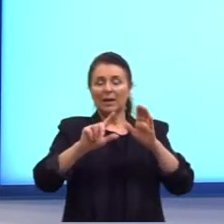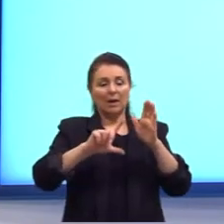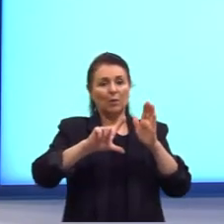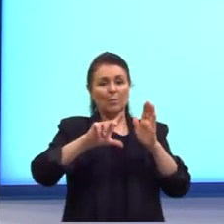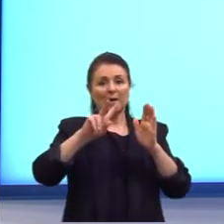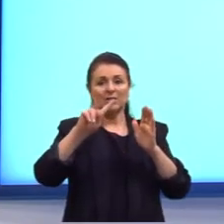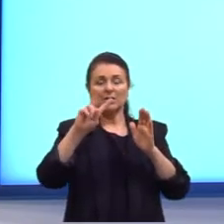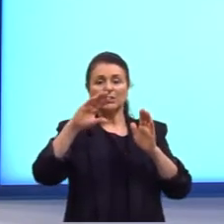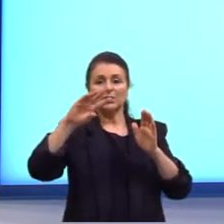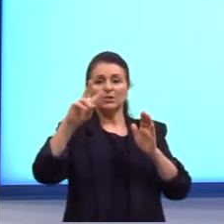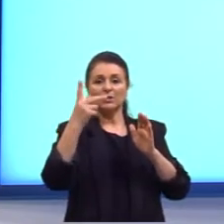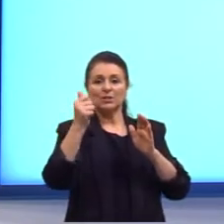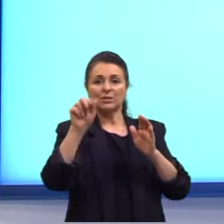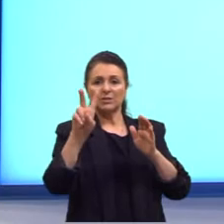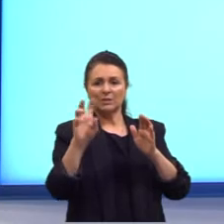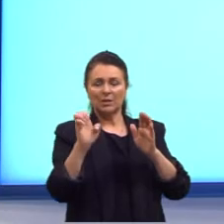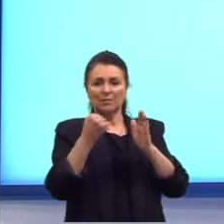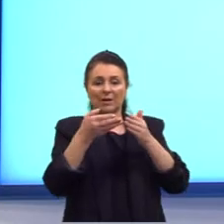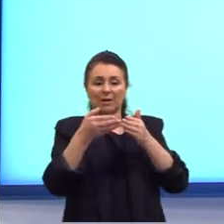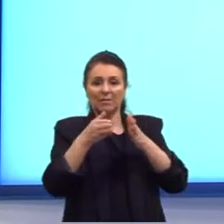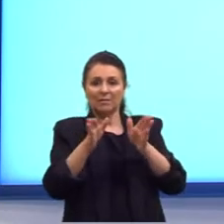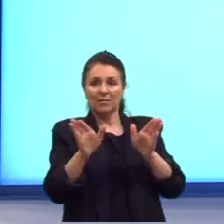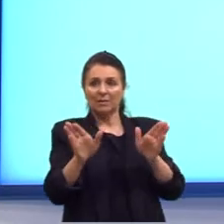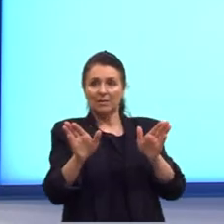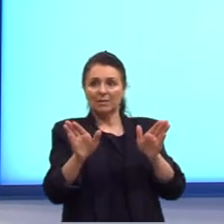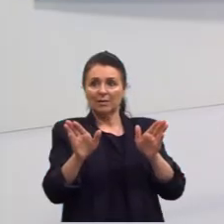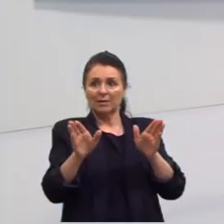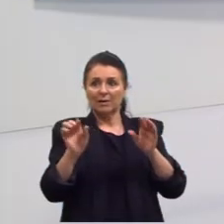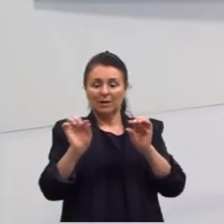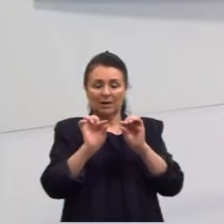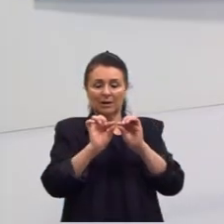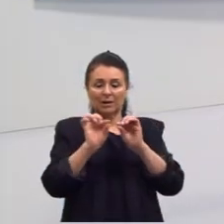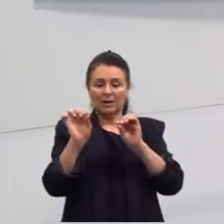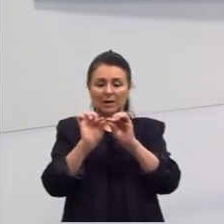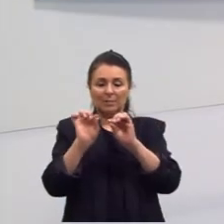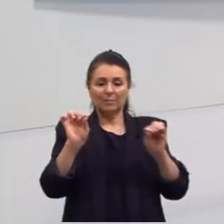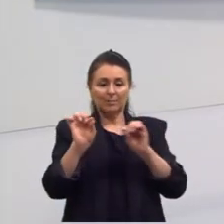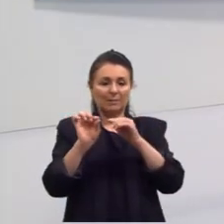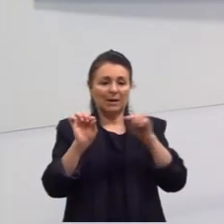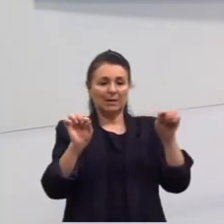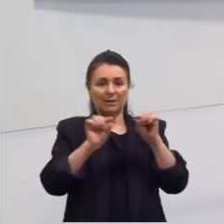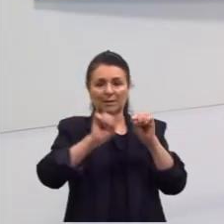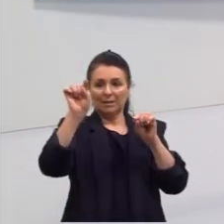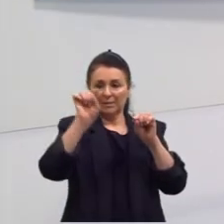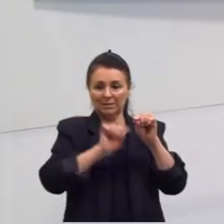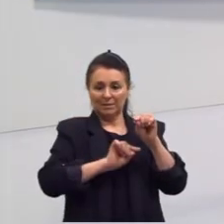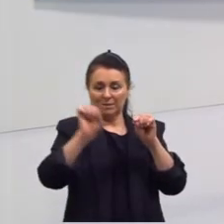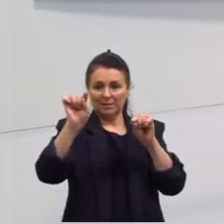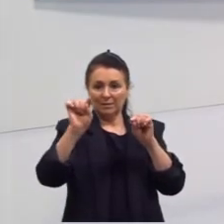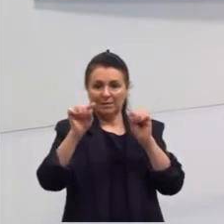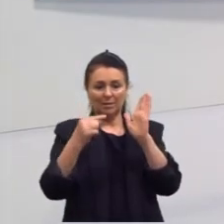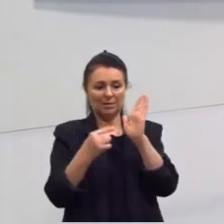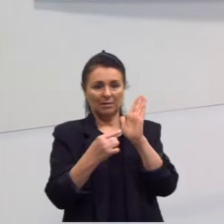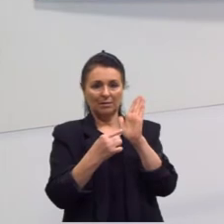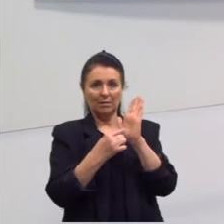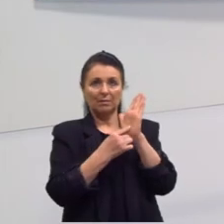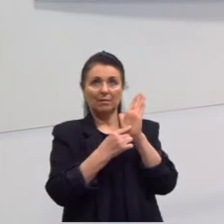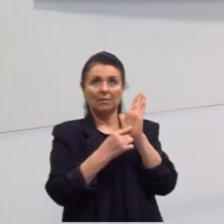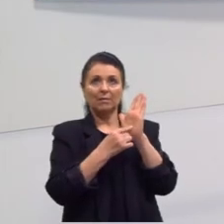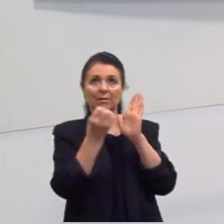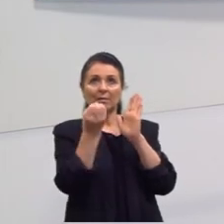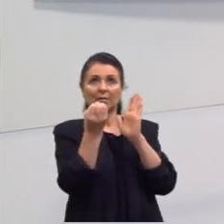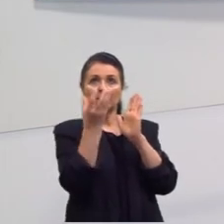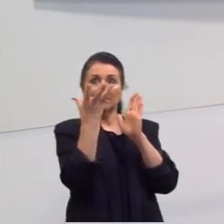chave aberta que é uma chave uma chave é justamente a nossa tomada e tem errado né